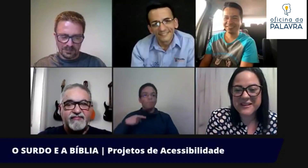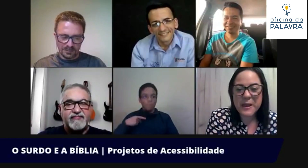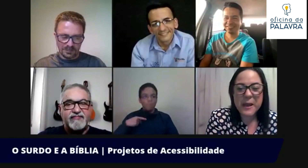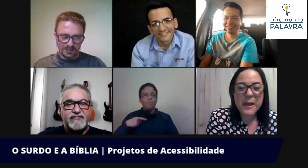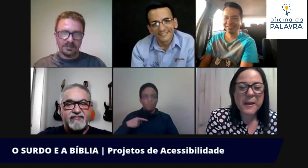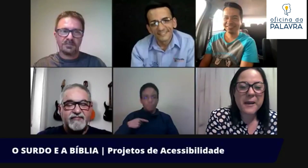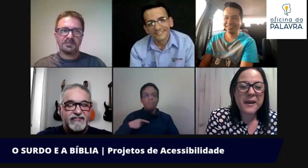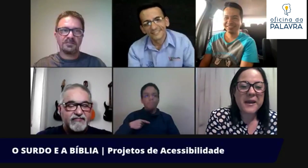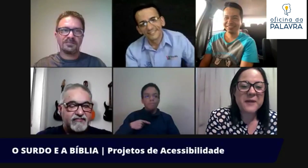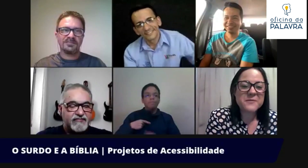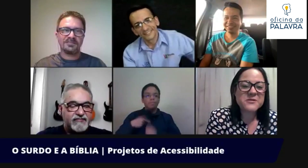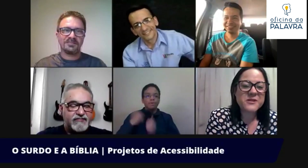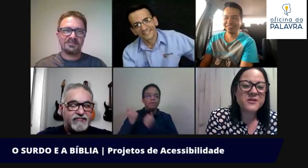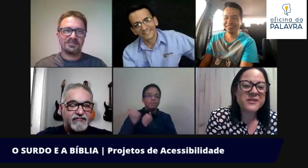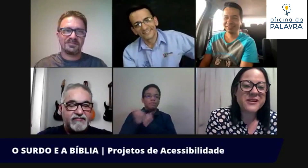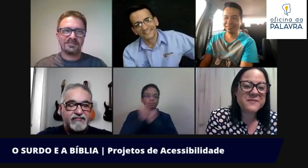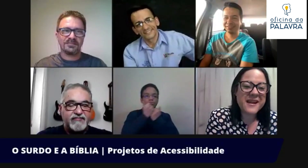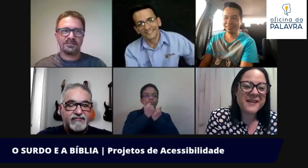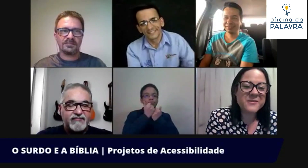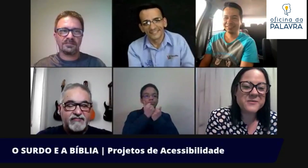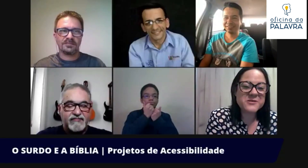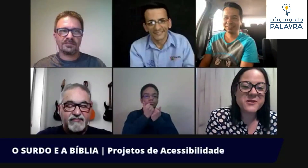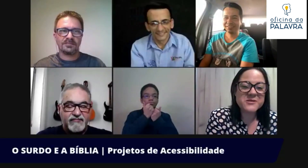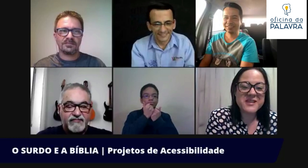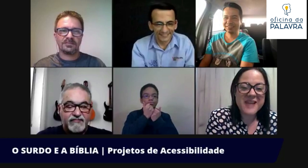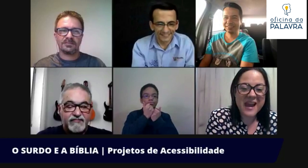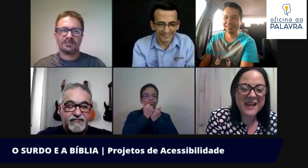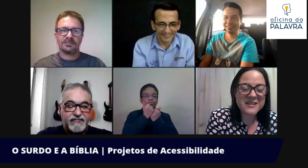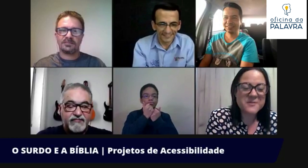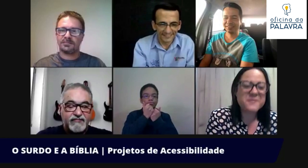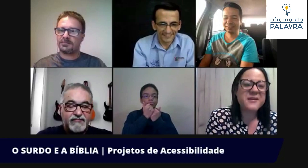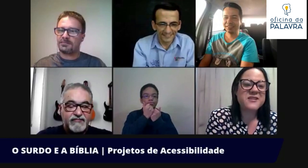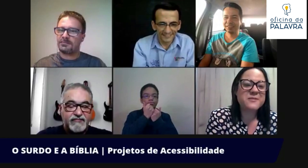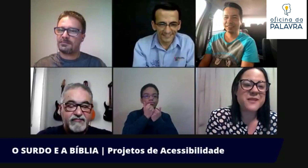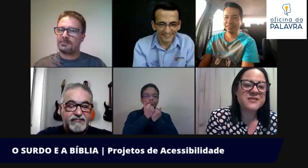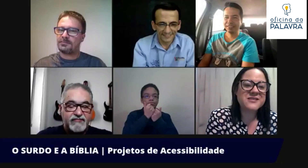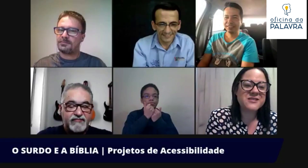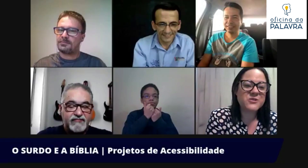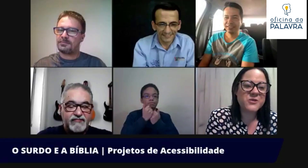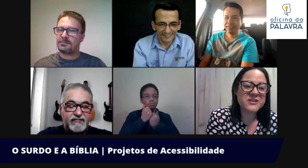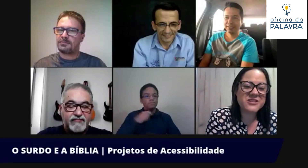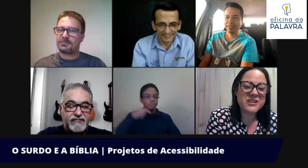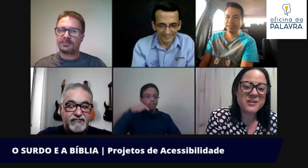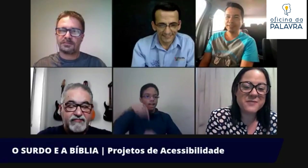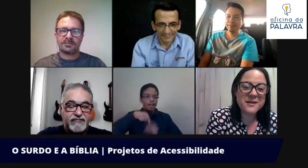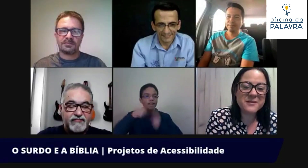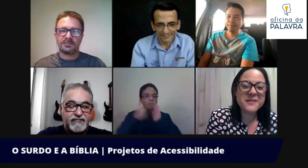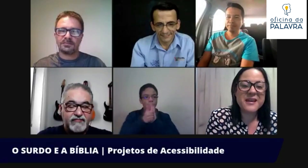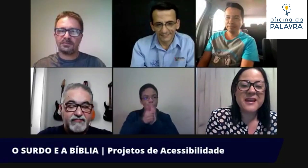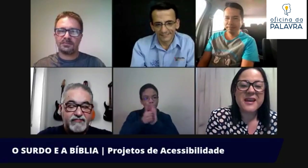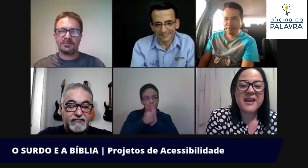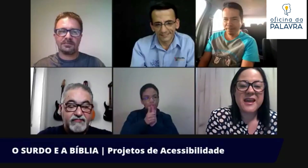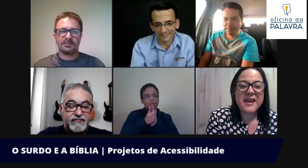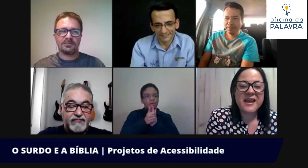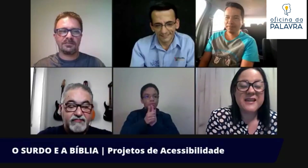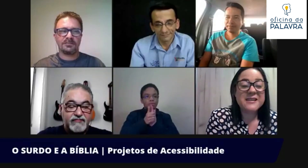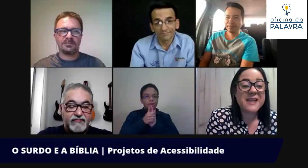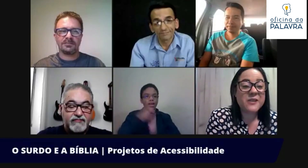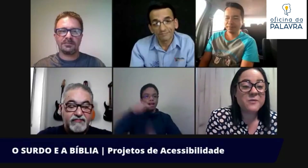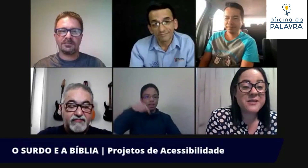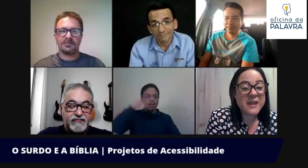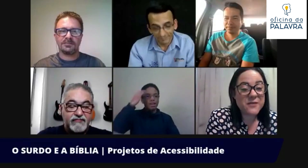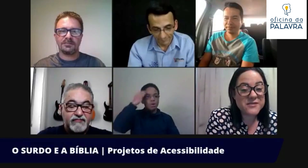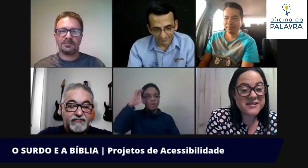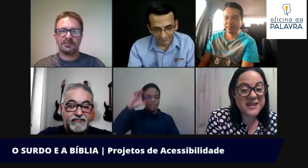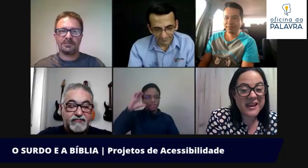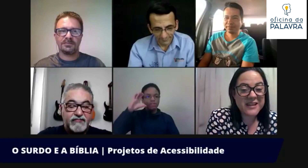fazendo ali. A pastora Adoniran Melo, pastor auxiliar da Primeira Igreja Batista de Curitiba,